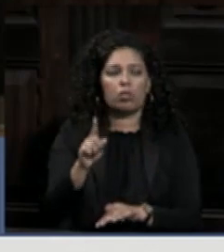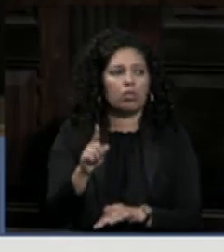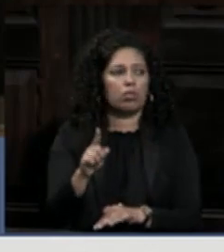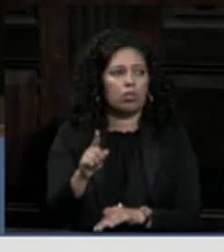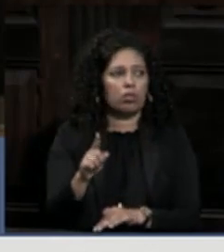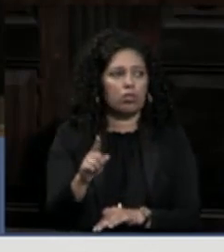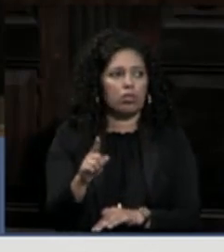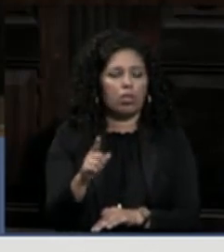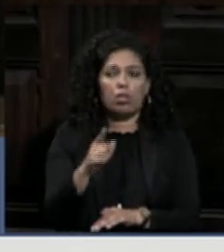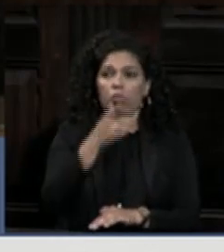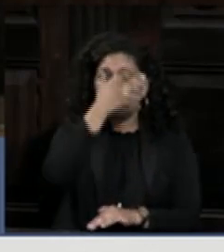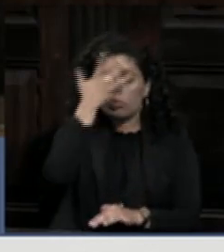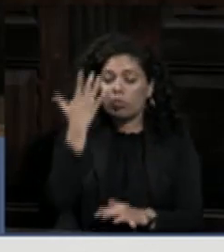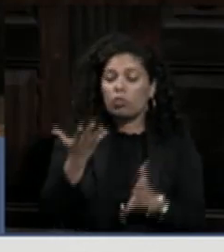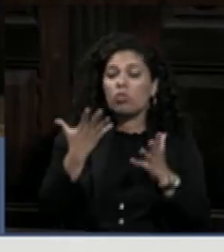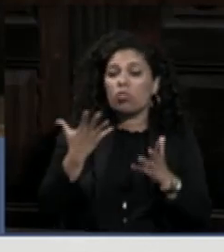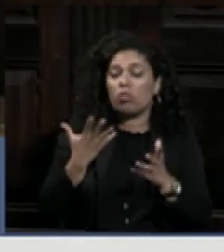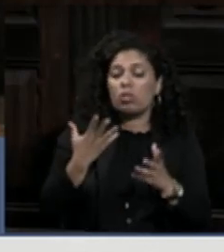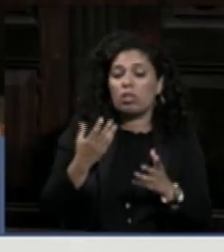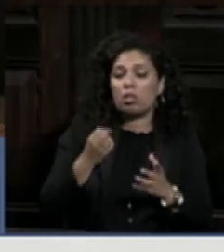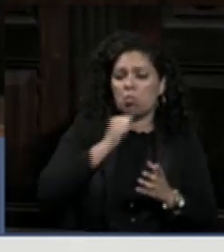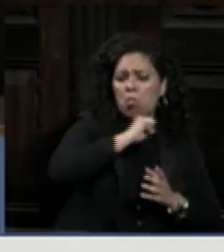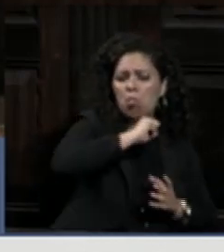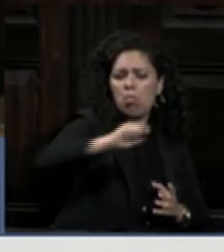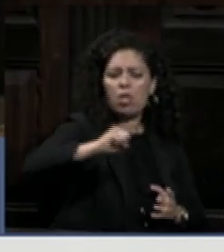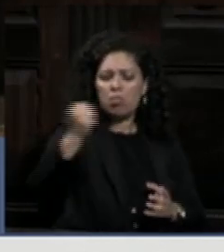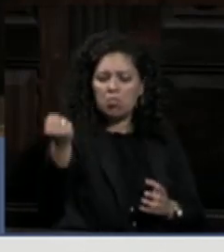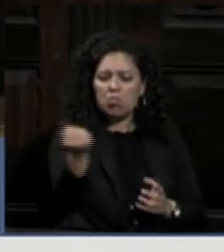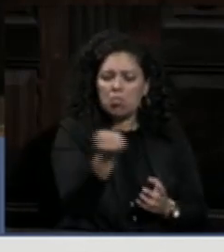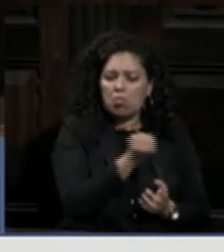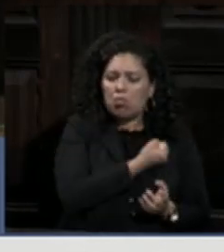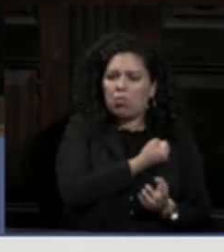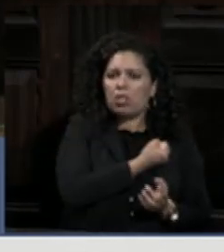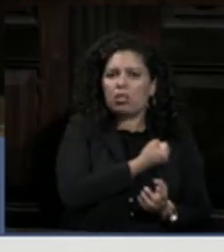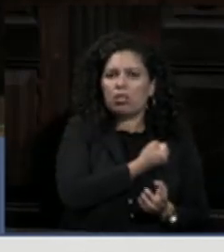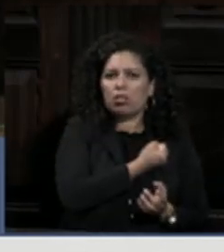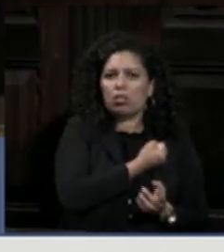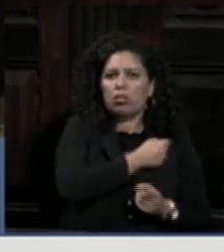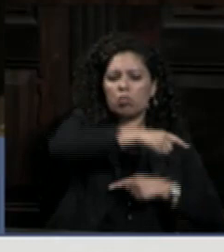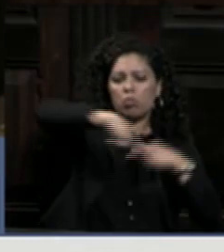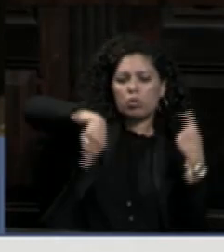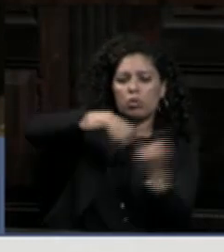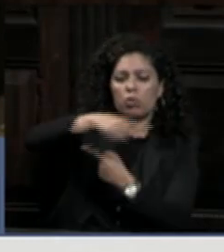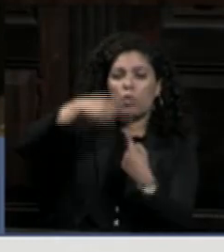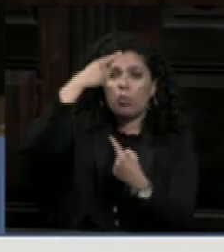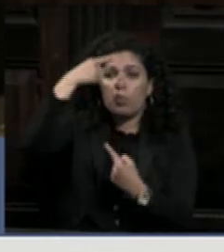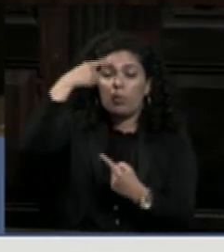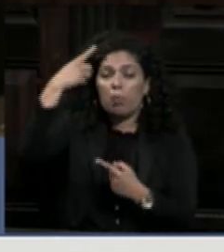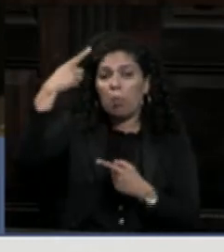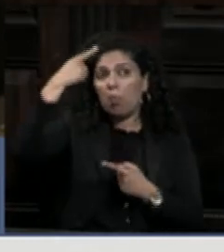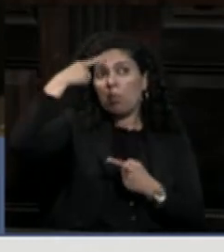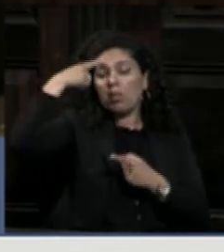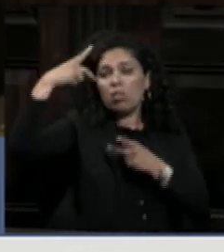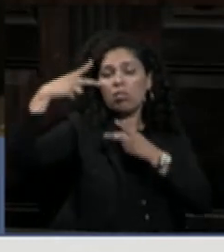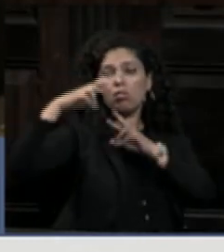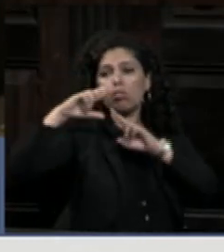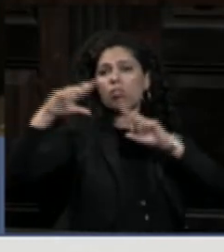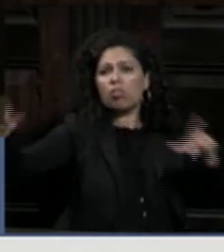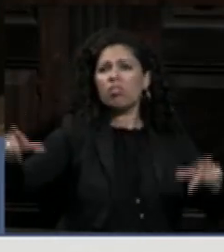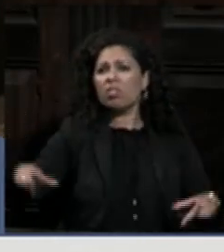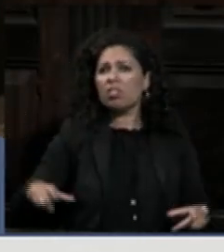se matar por divergências ideológicas não é